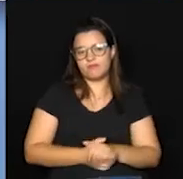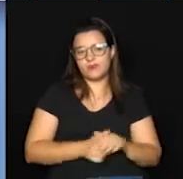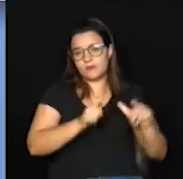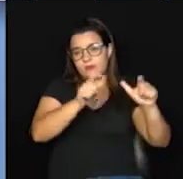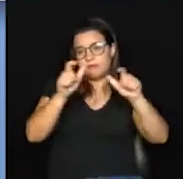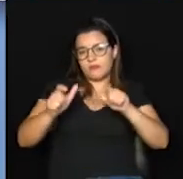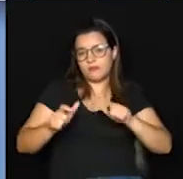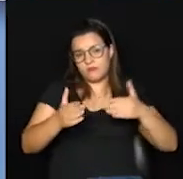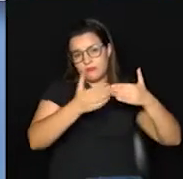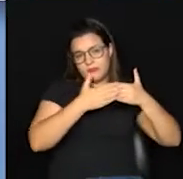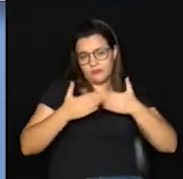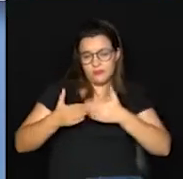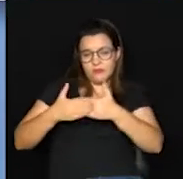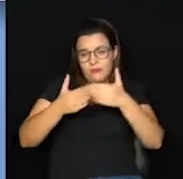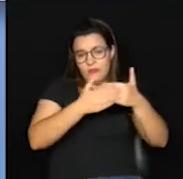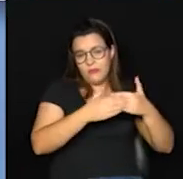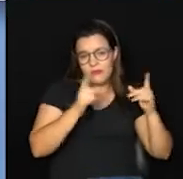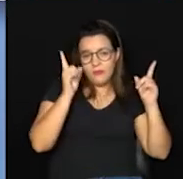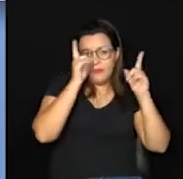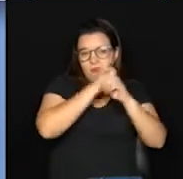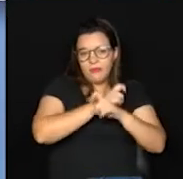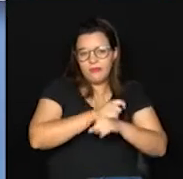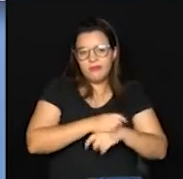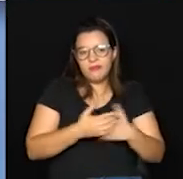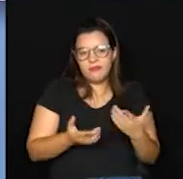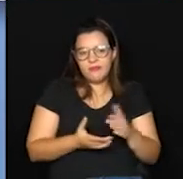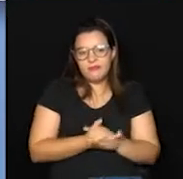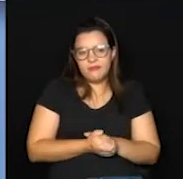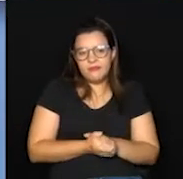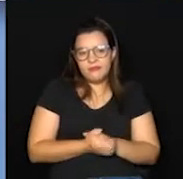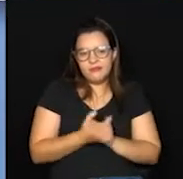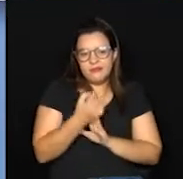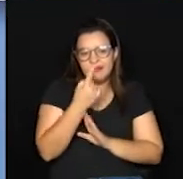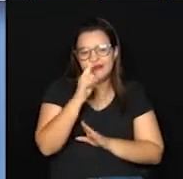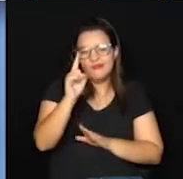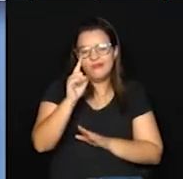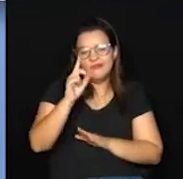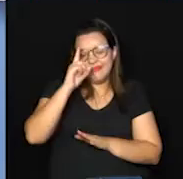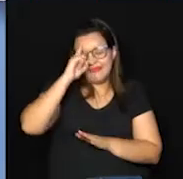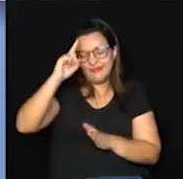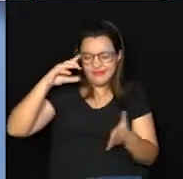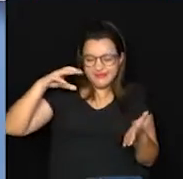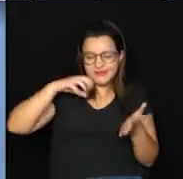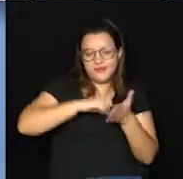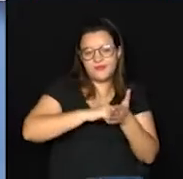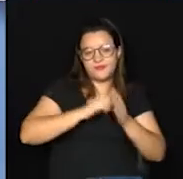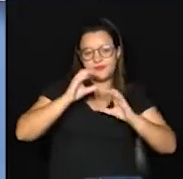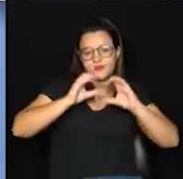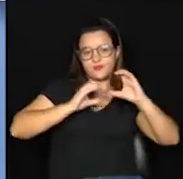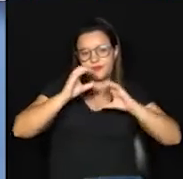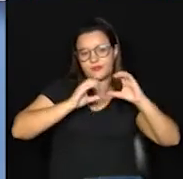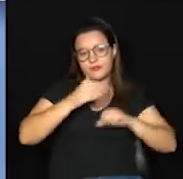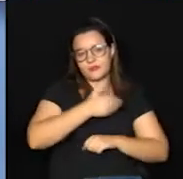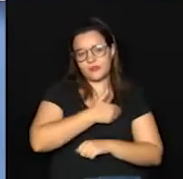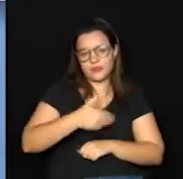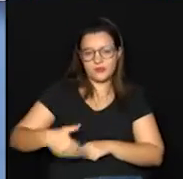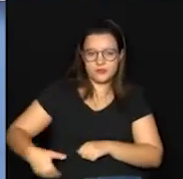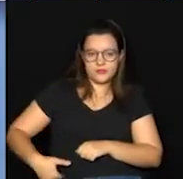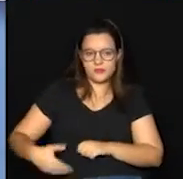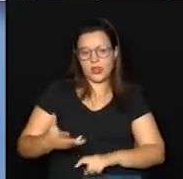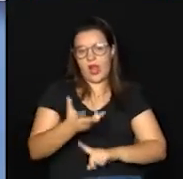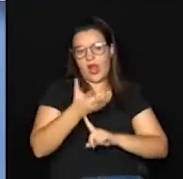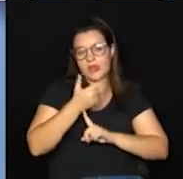não poder atuar nesse período. E olha só, últimos dias de inscrição para os concursos públicos ligados a